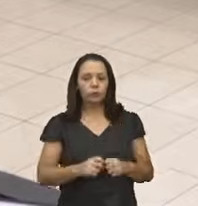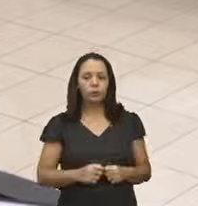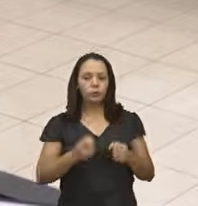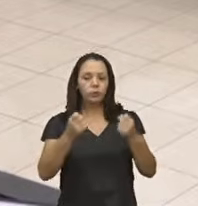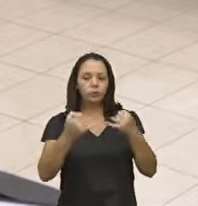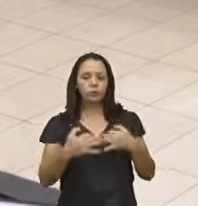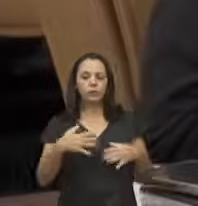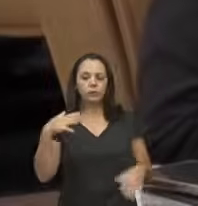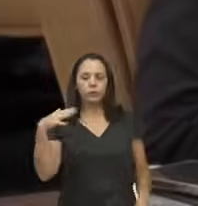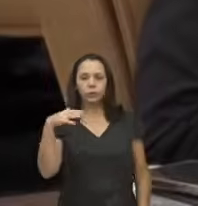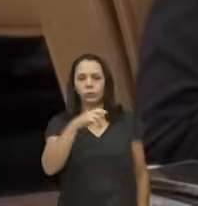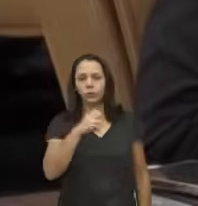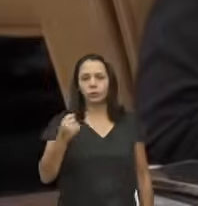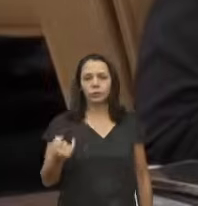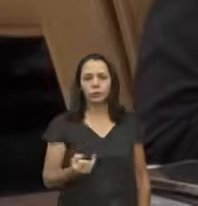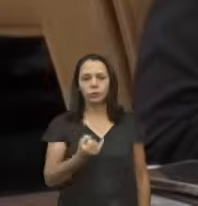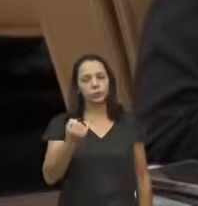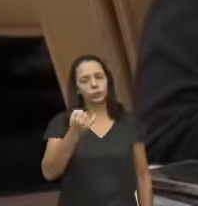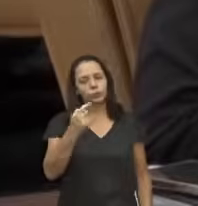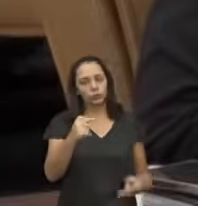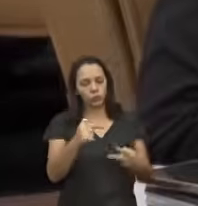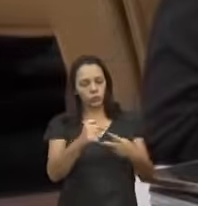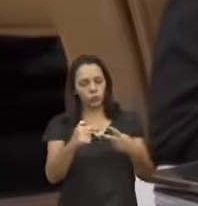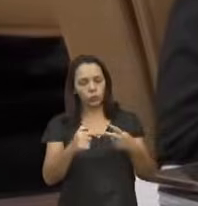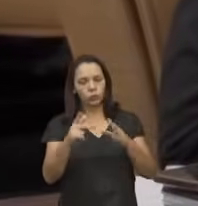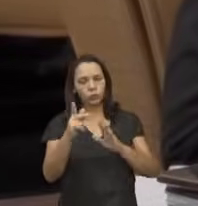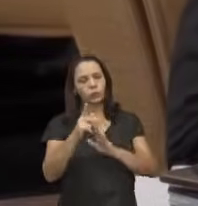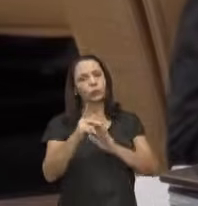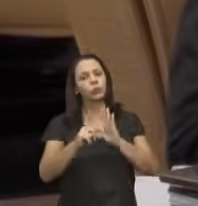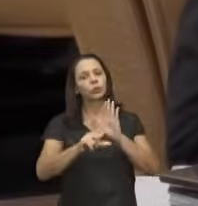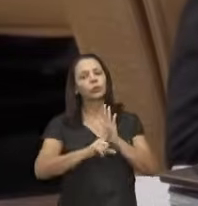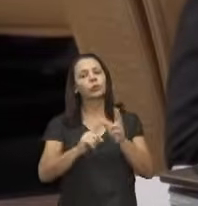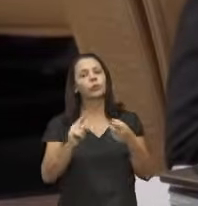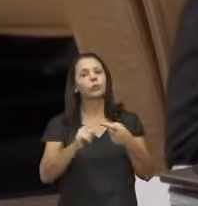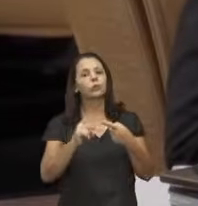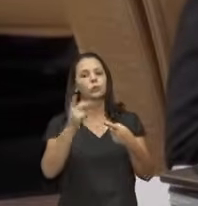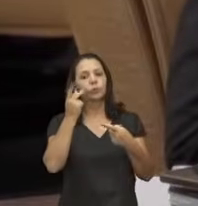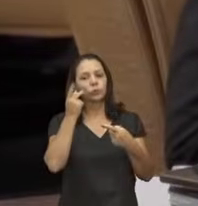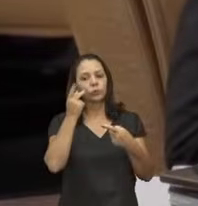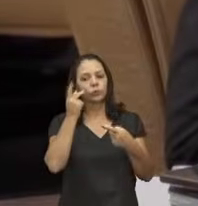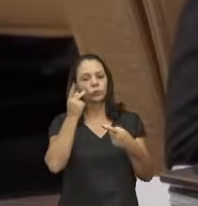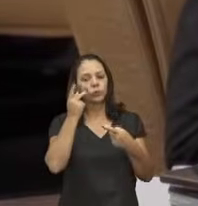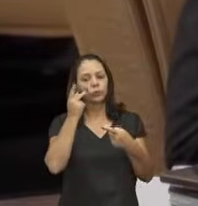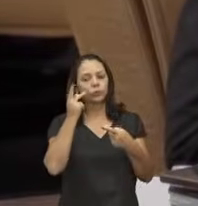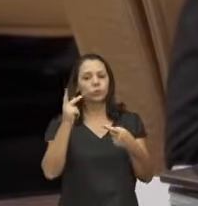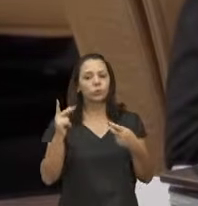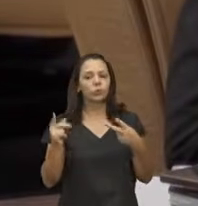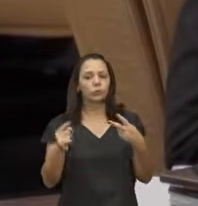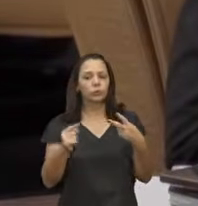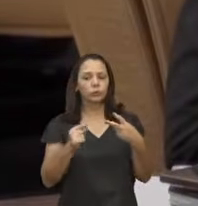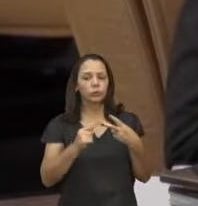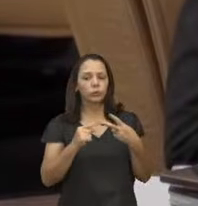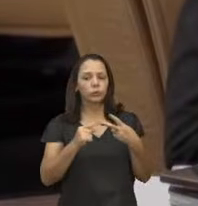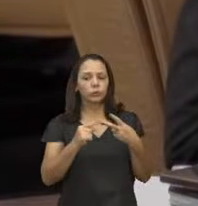que ela é importante porque ela se refere a dois projetos que estão aqui na pauta. Uma do vereador Paulinho, que eu cumprimentei agora há pouco,